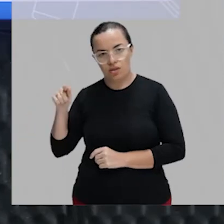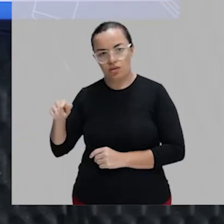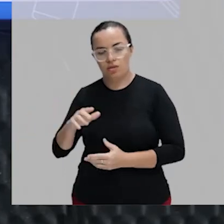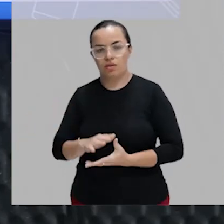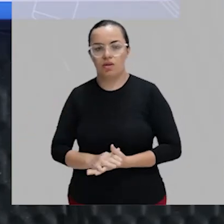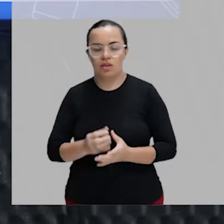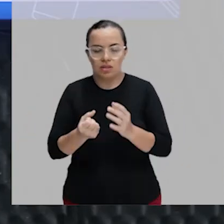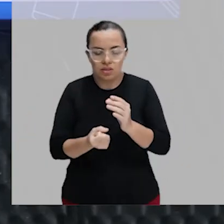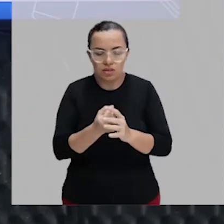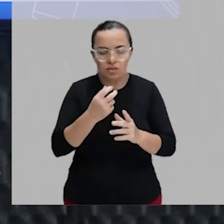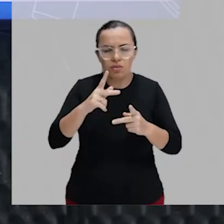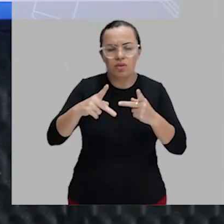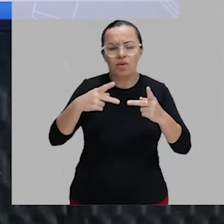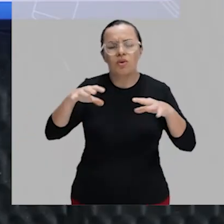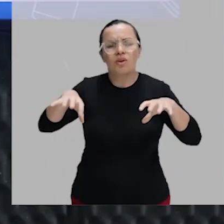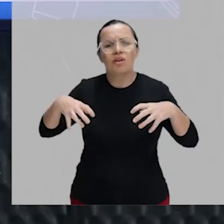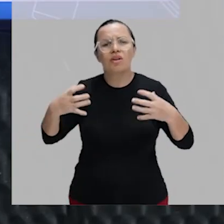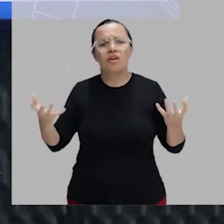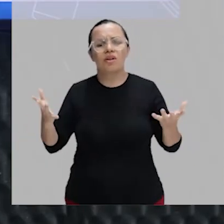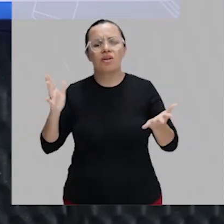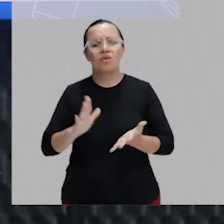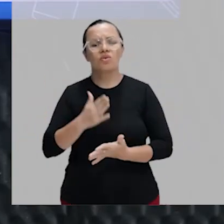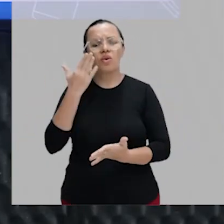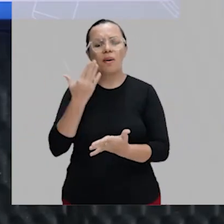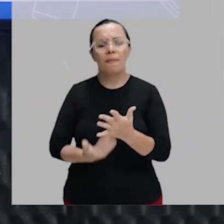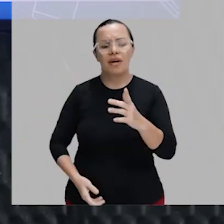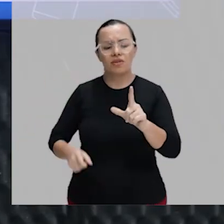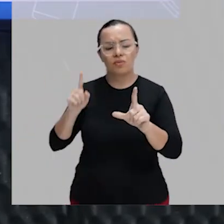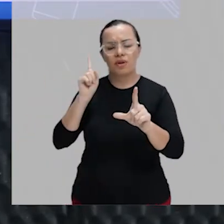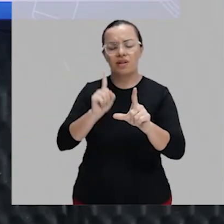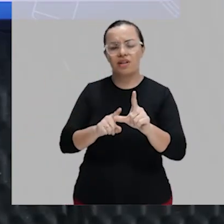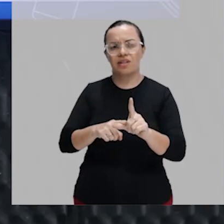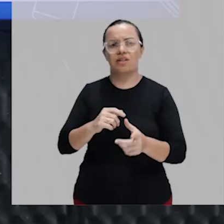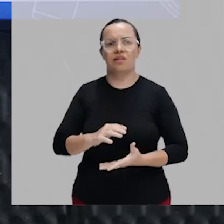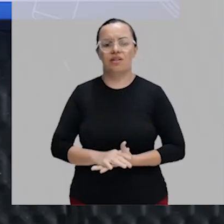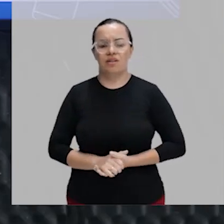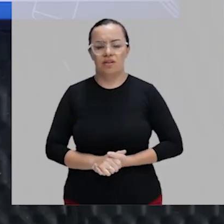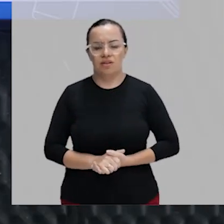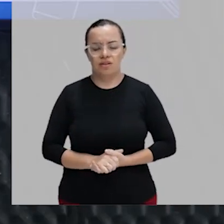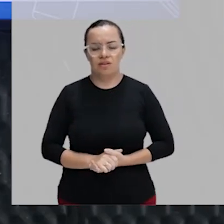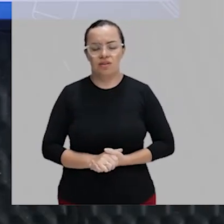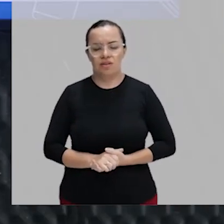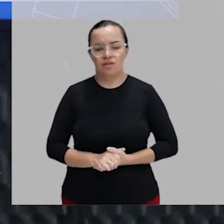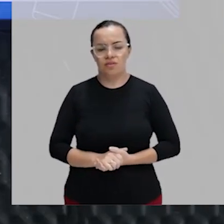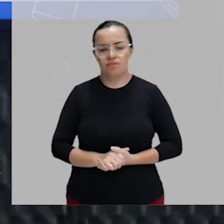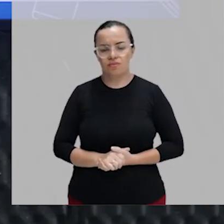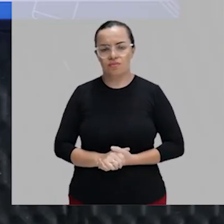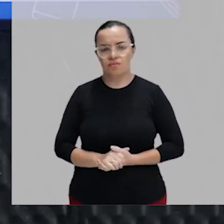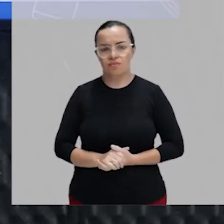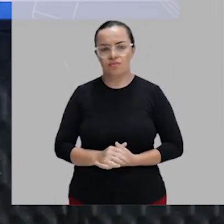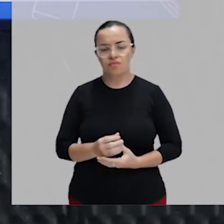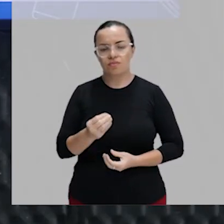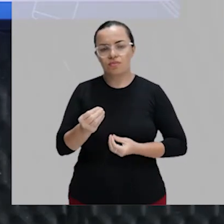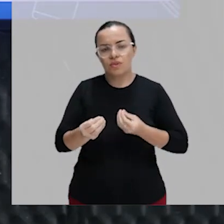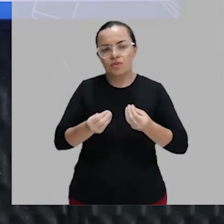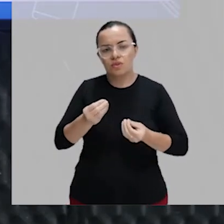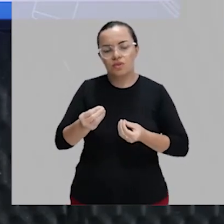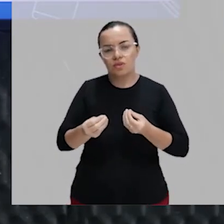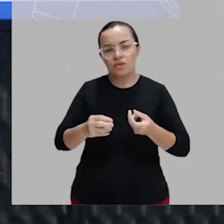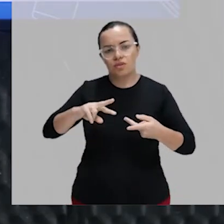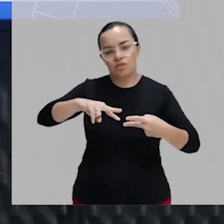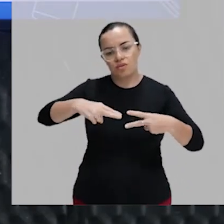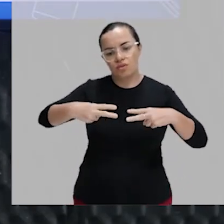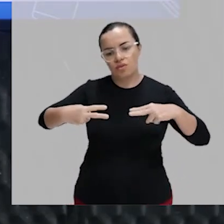esse meu fragmento de DNA. Como é que seria? Um fragmento de DNA que codifica essa sequência